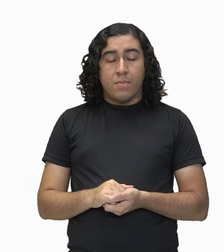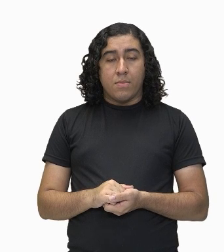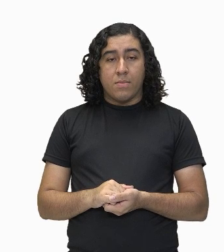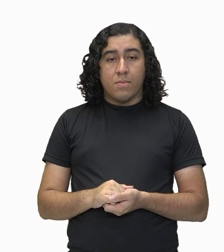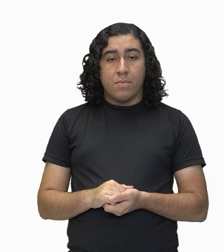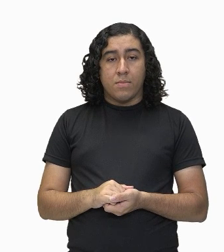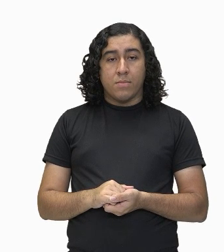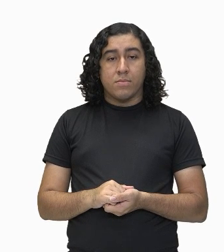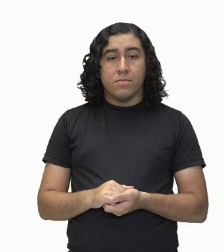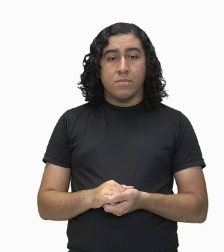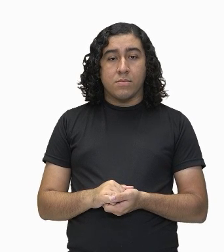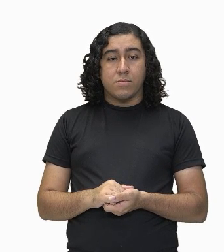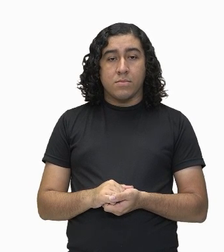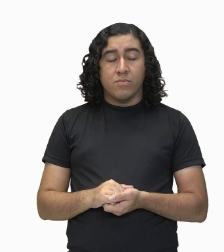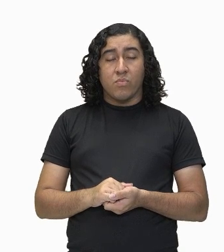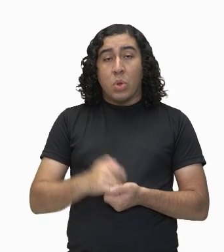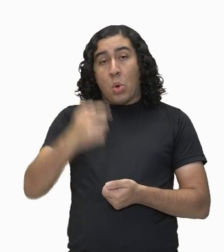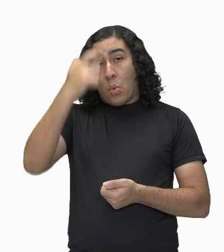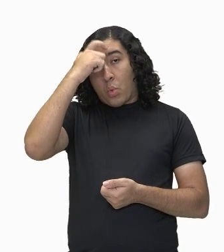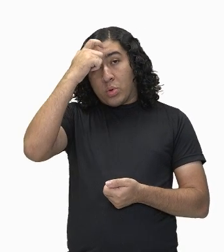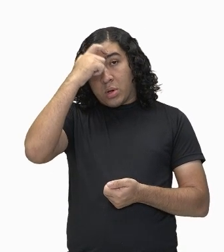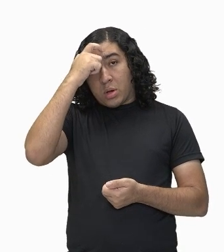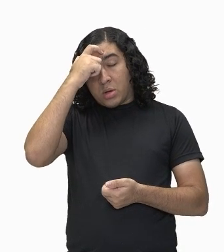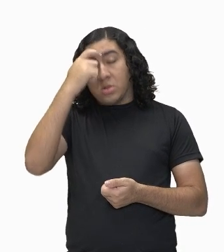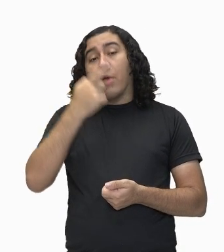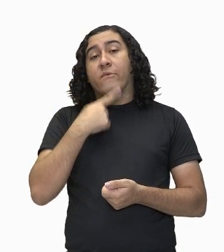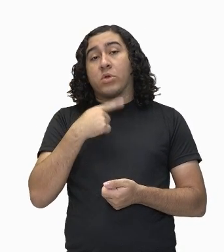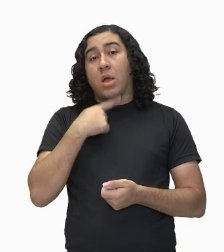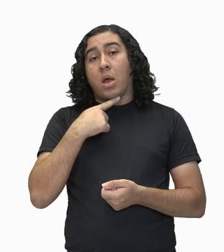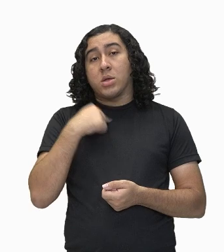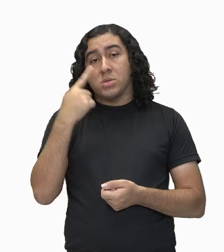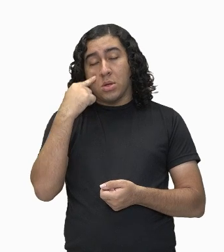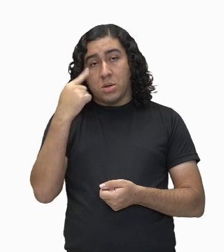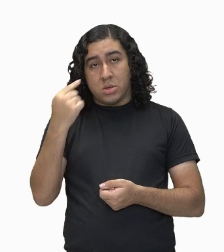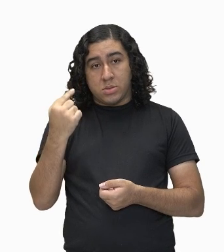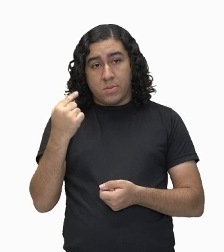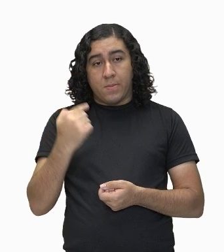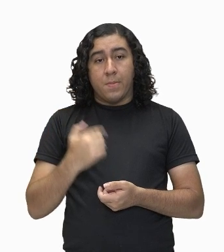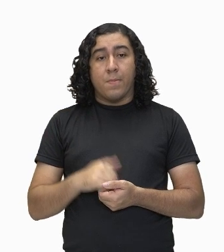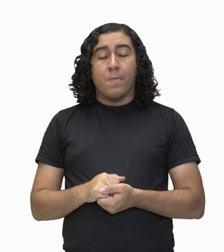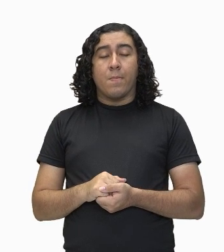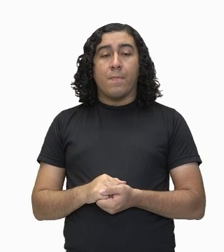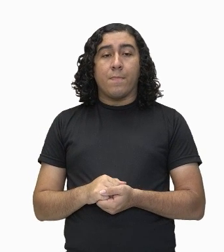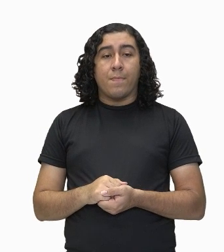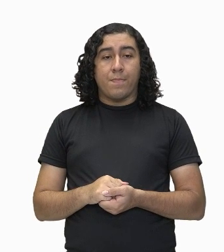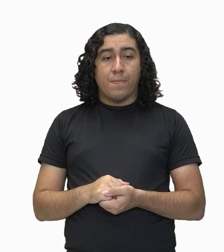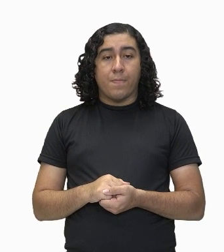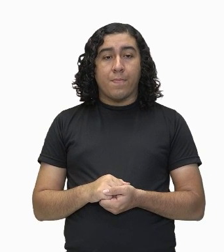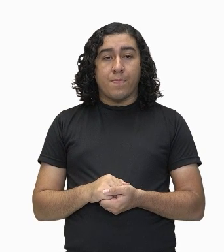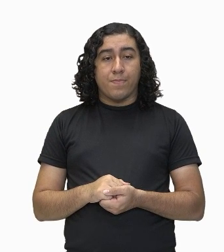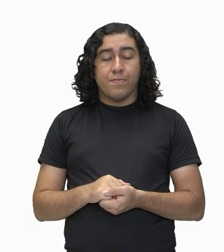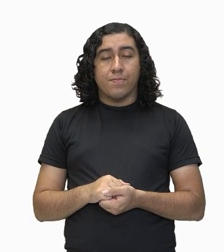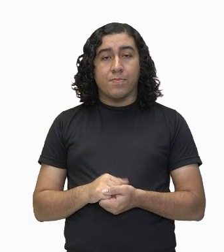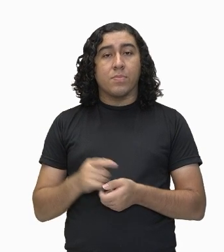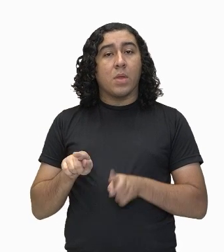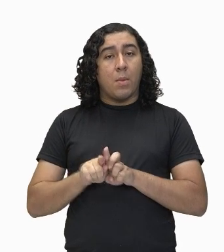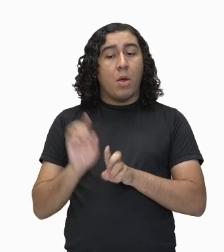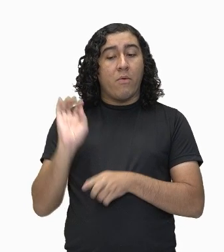de consciência e intencionalidade. Ele vai falar de